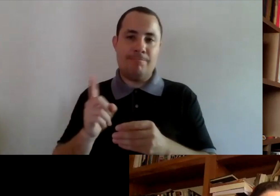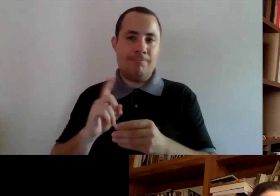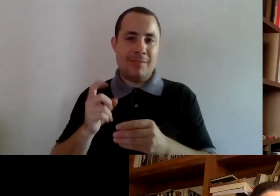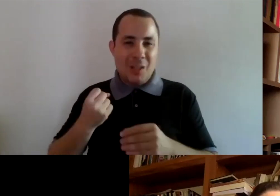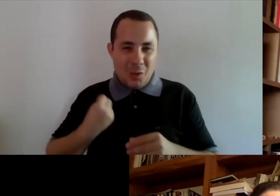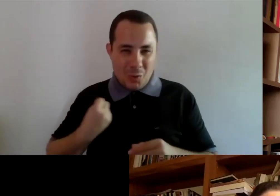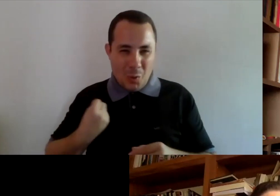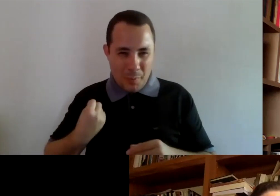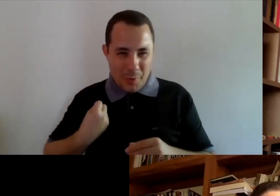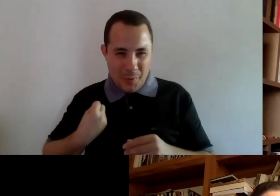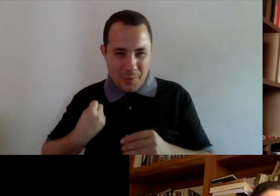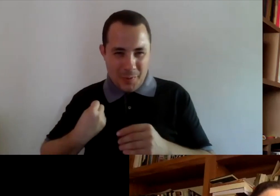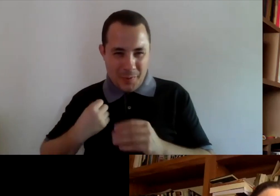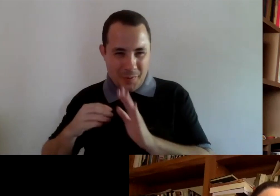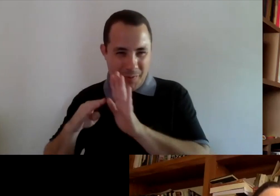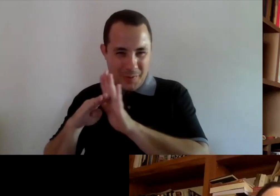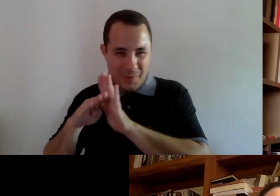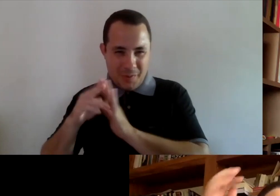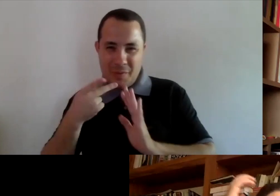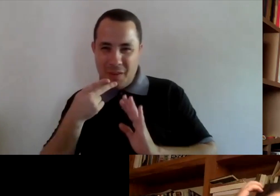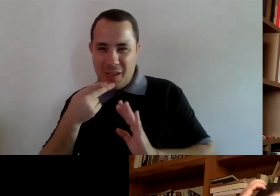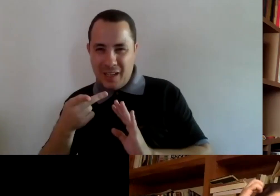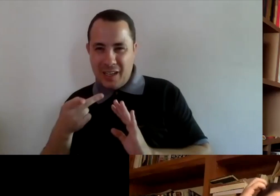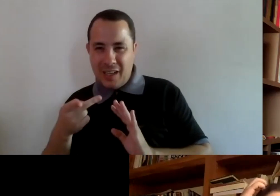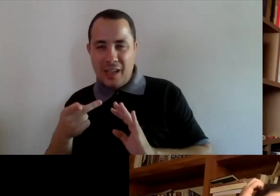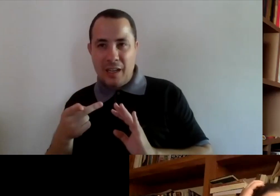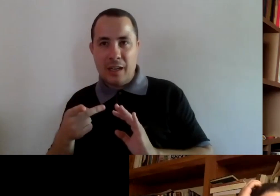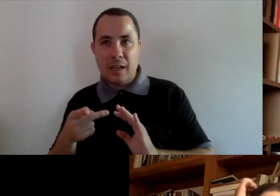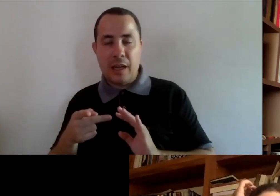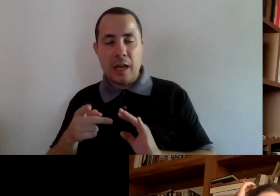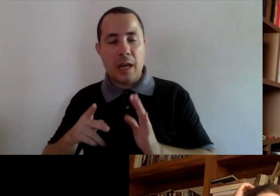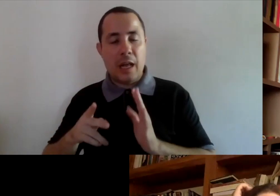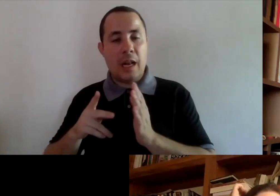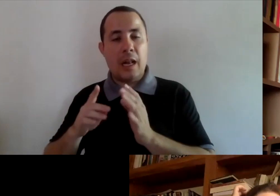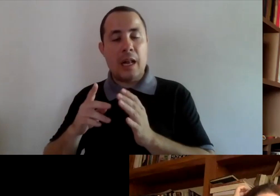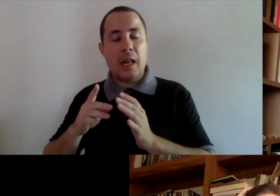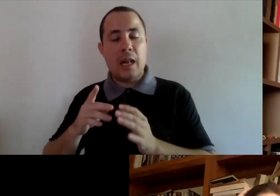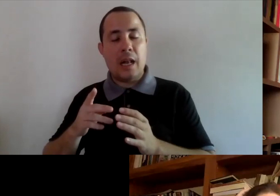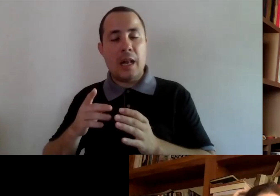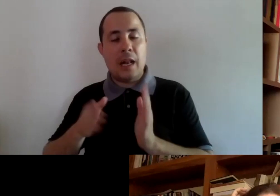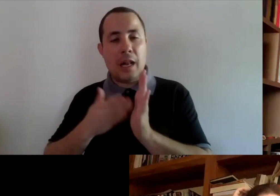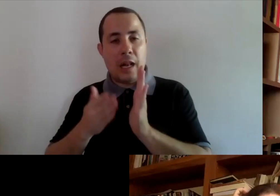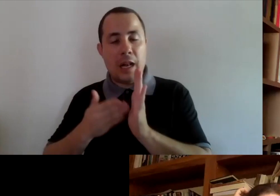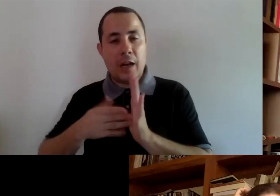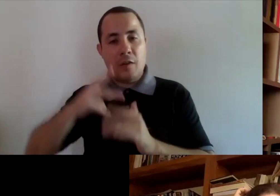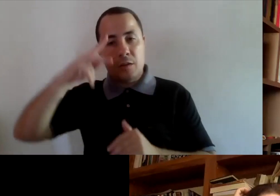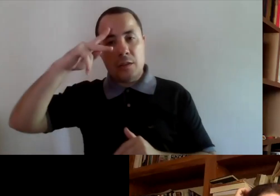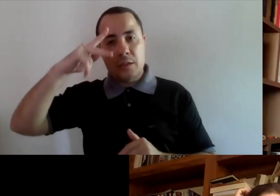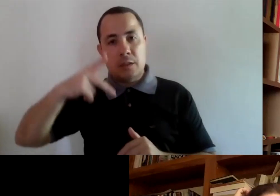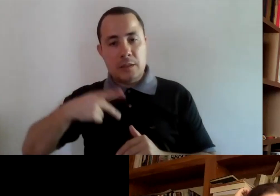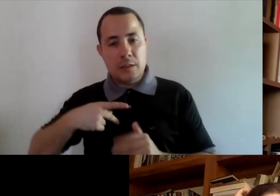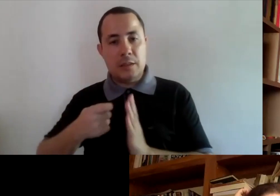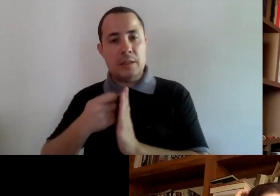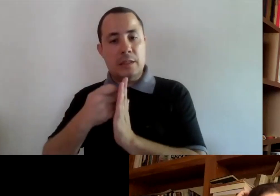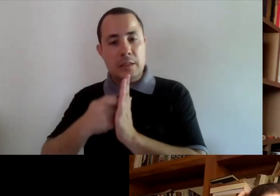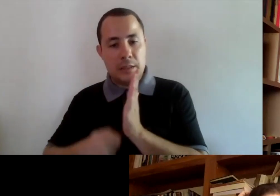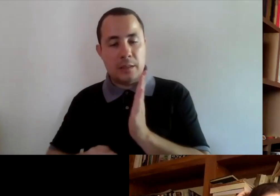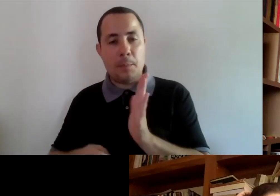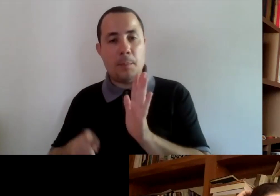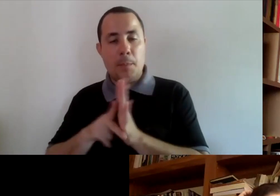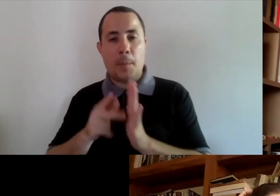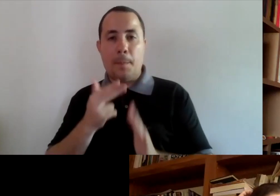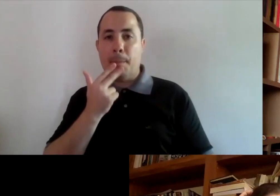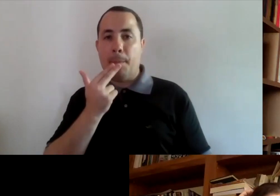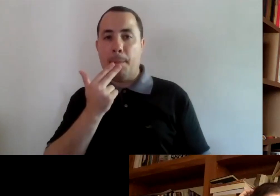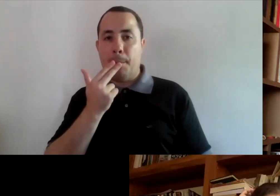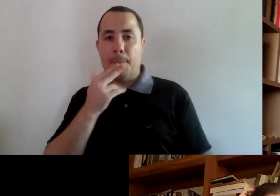livros autorais, lançados em primeira edição, em língua portuguesa, aqui escritos por autores em língua portuguesa, né?